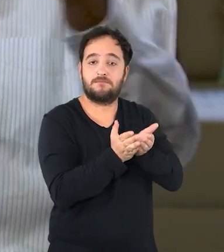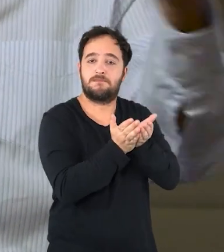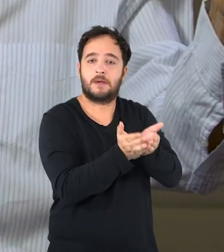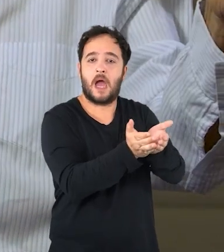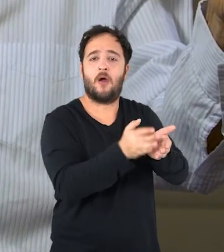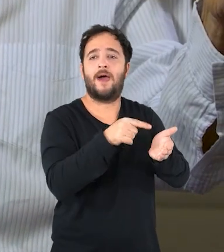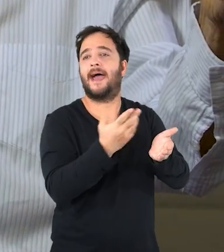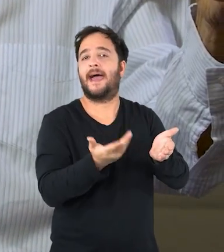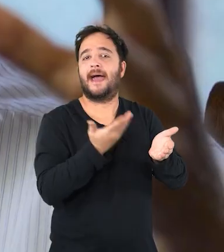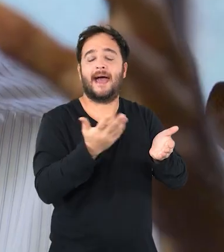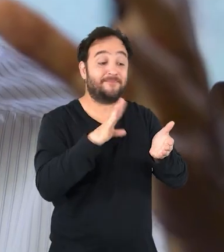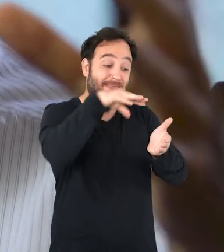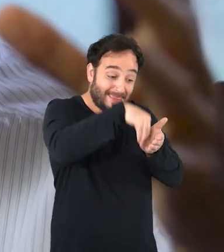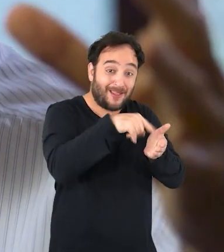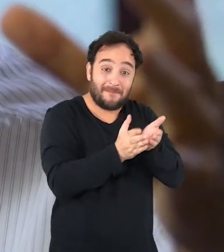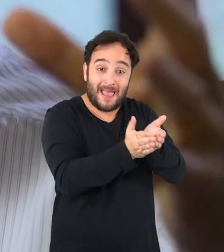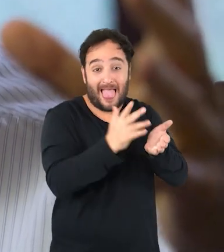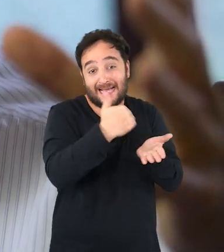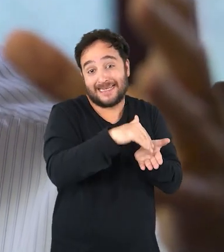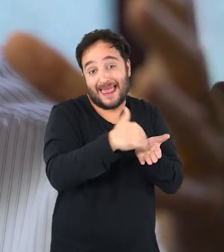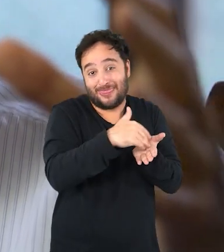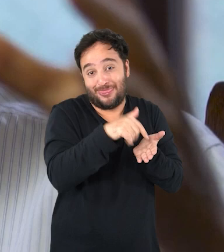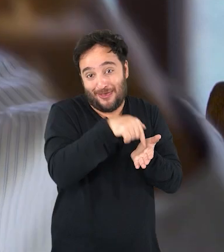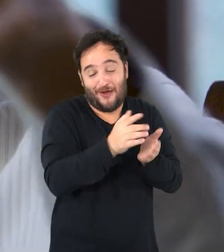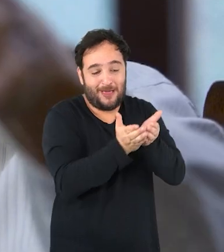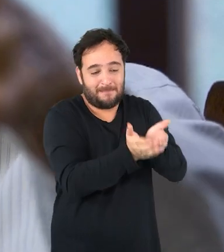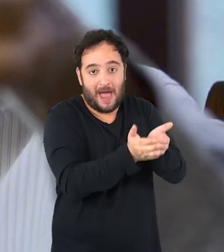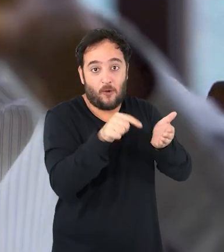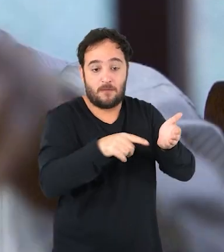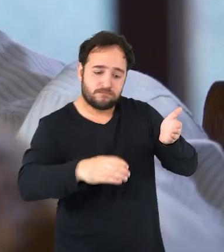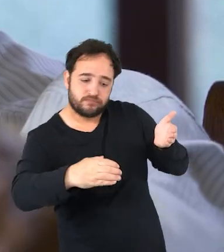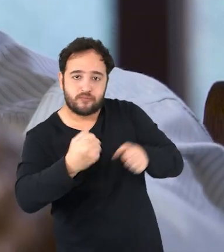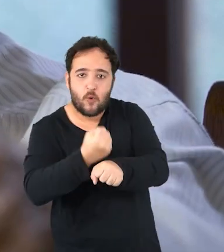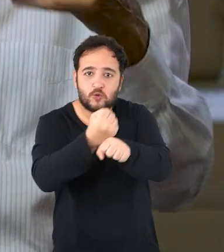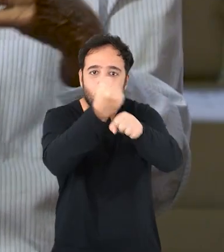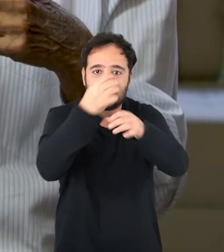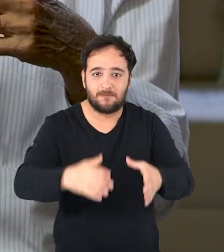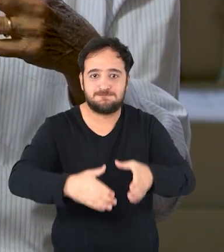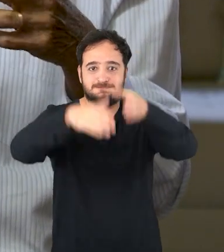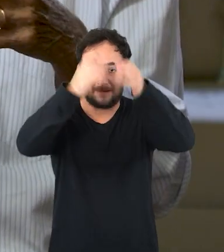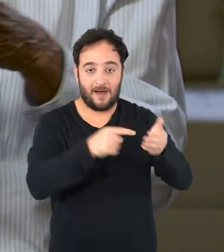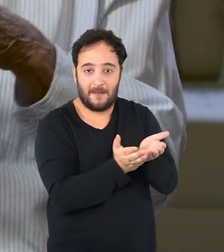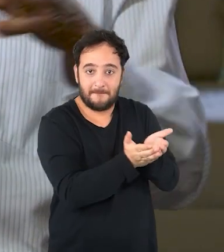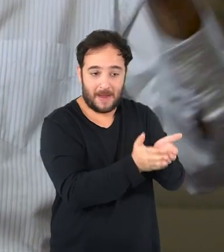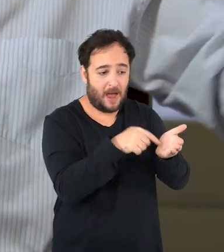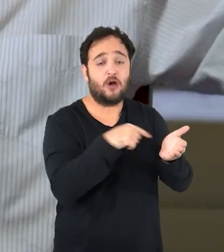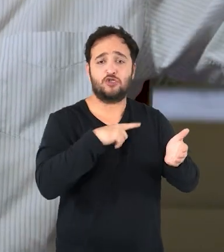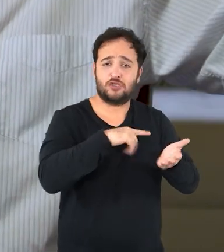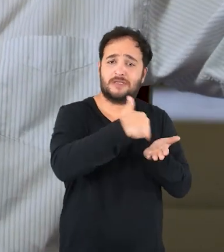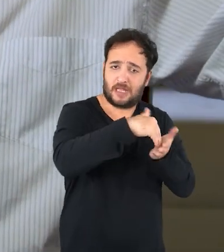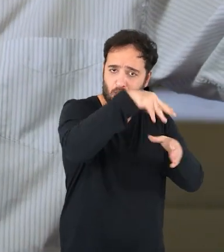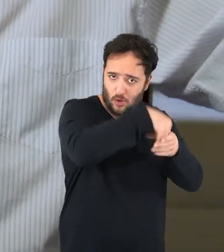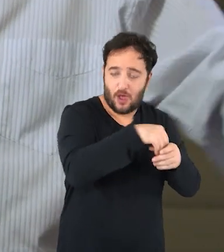uma barca de Niterói, que era o nosso escritório, que ficava ancorada lá no meio da baía. Eu tinha dois escritórios. Tinha um